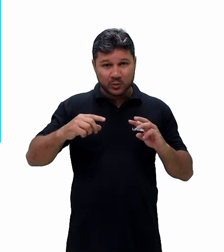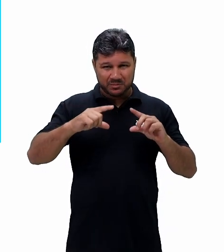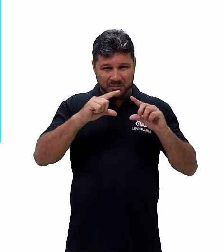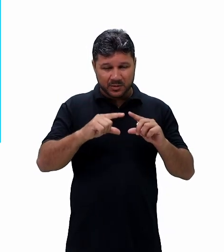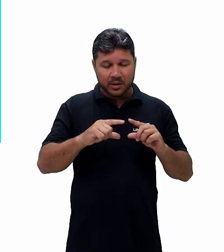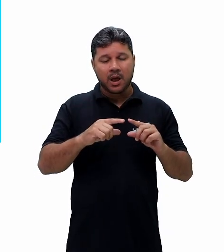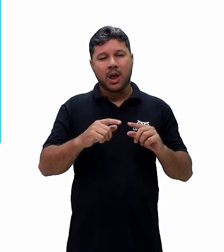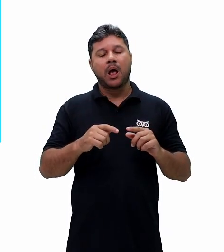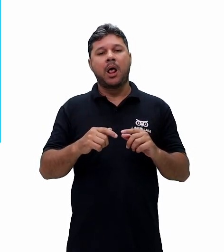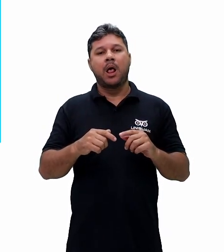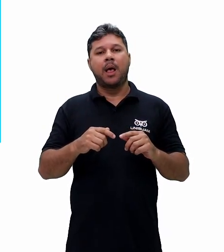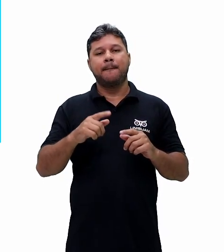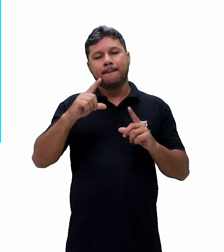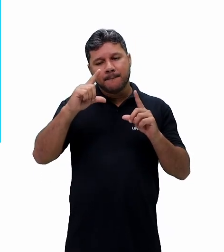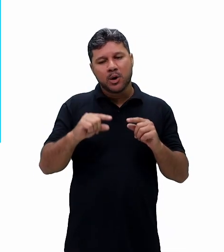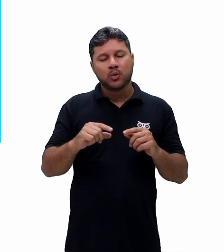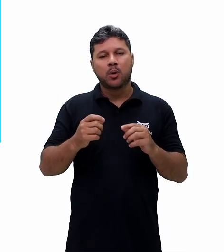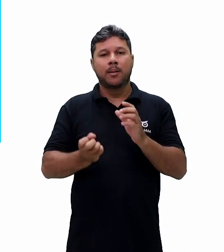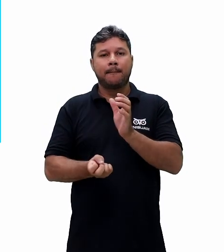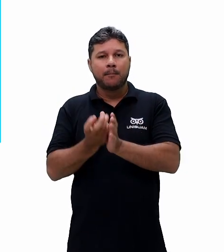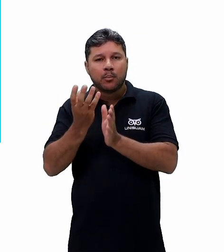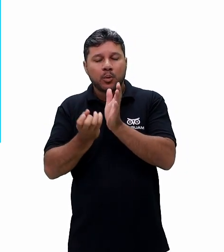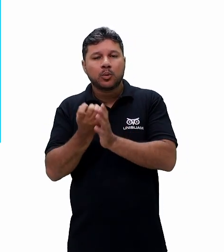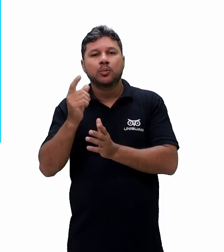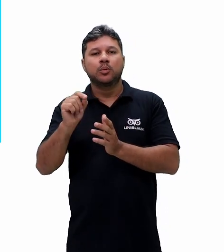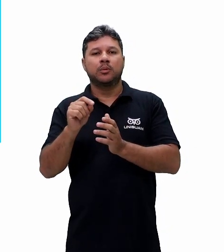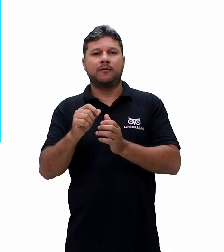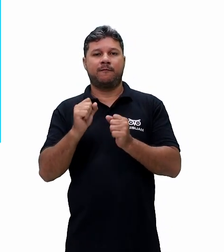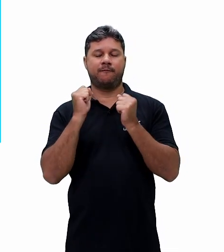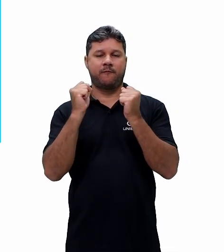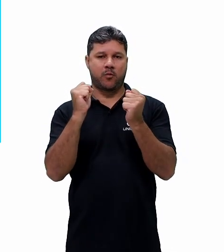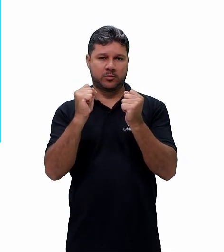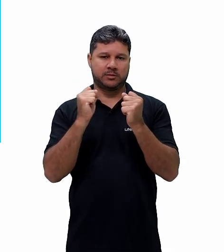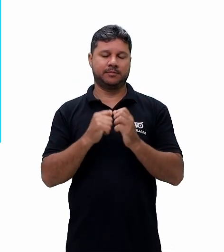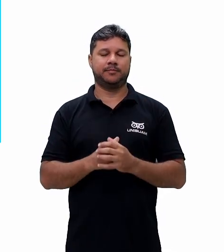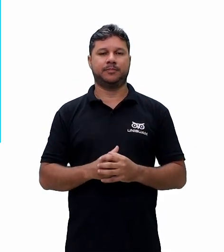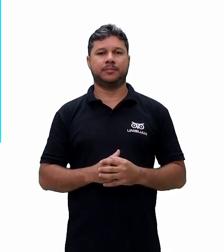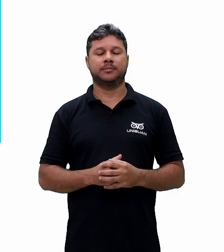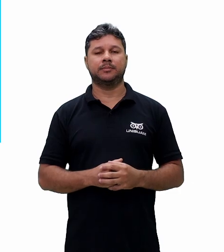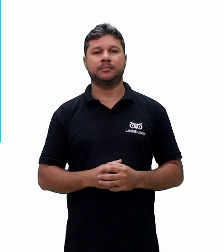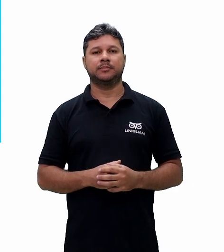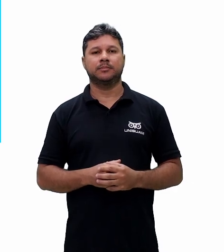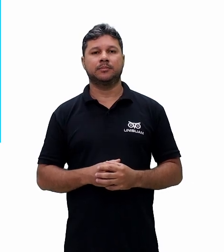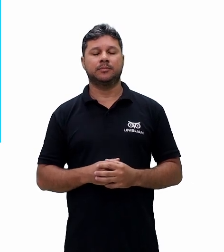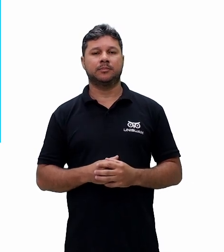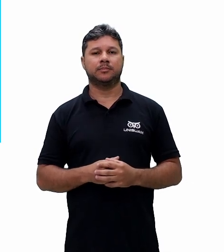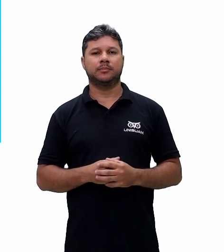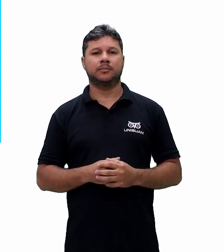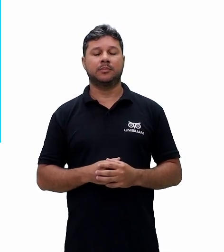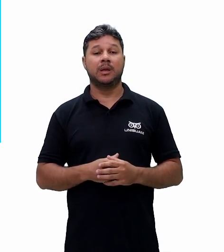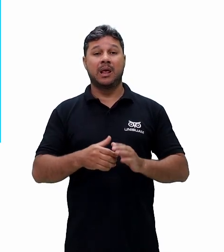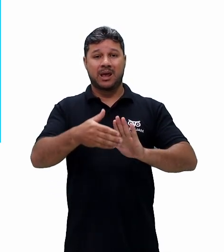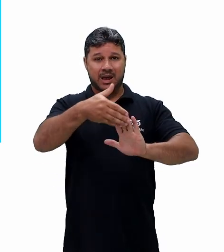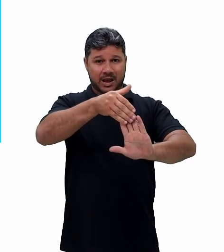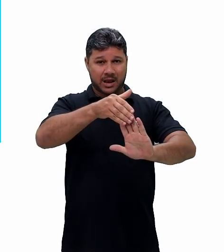for a unidade músculo-tendão, menor a capacidade de produzir força.